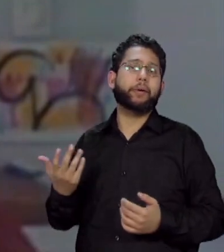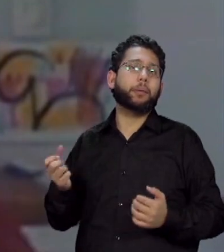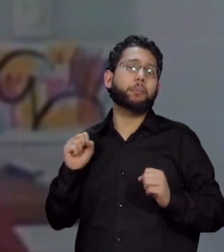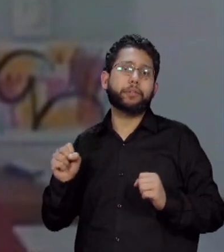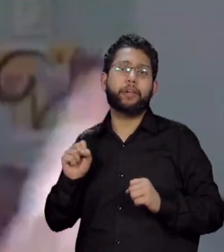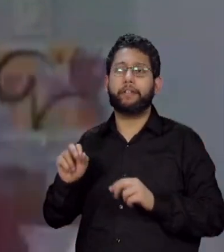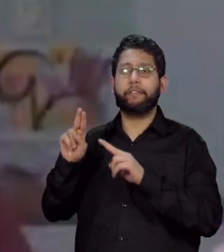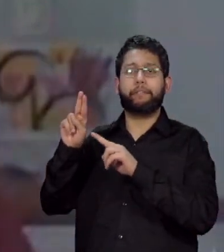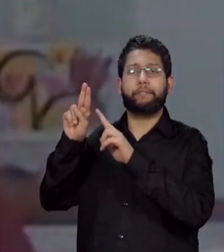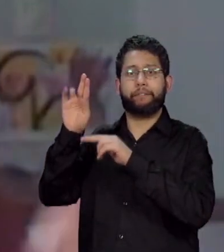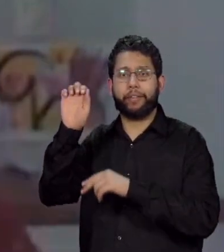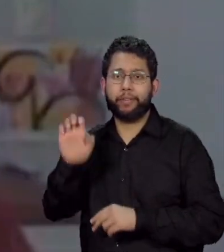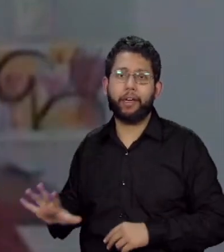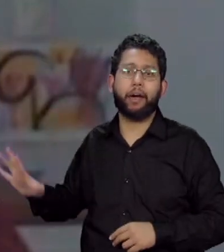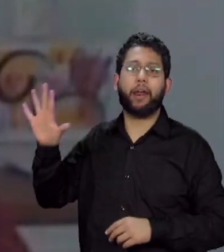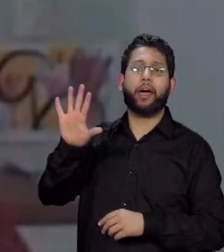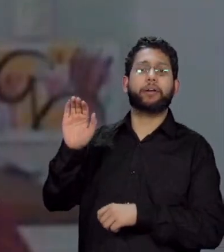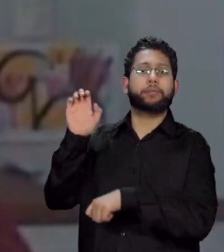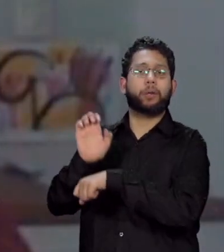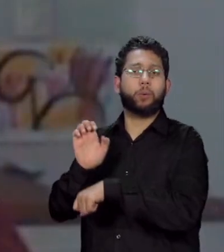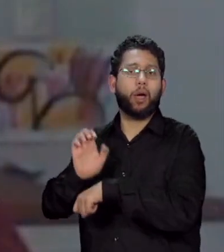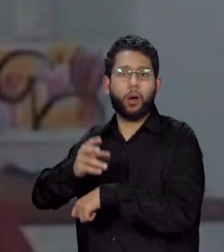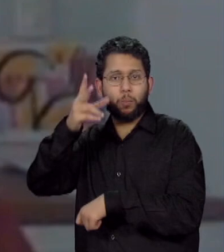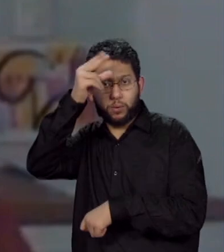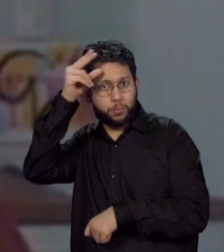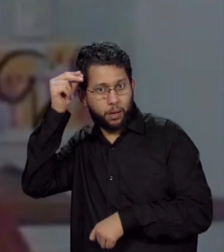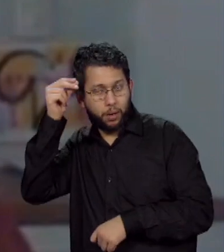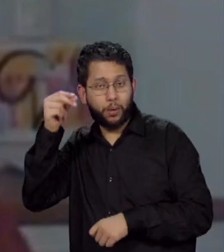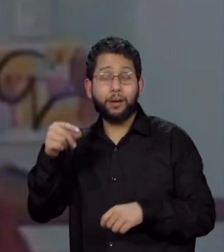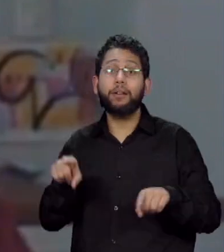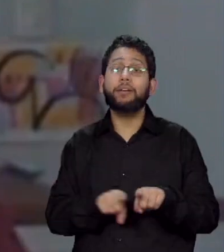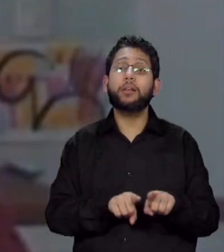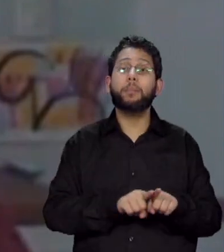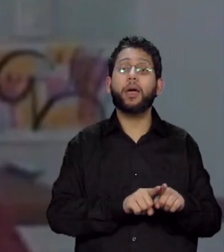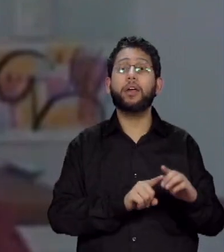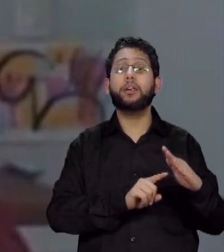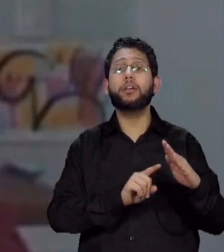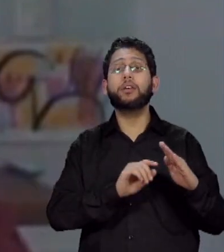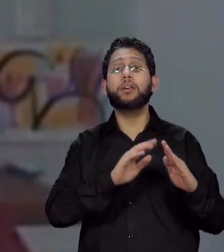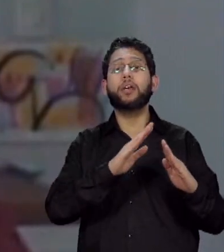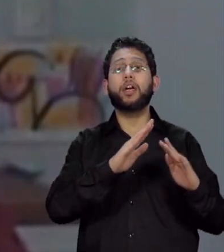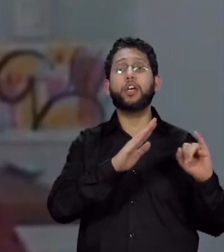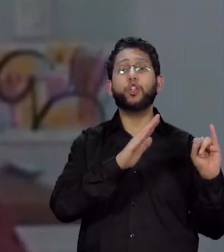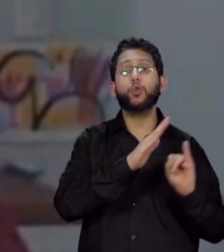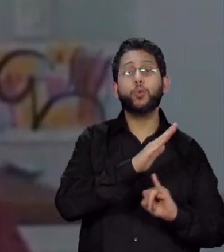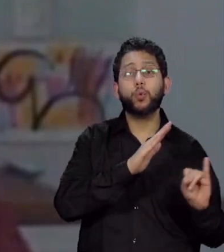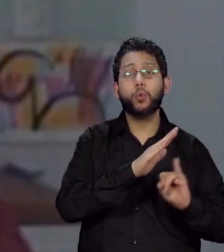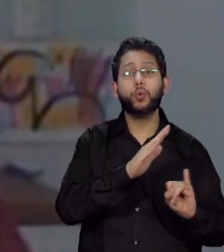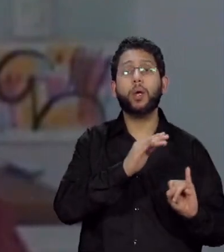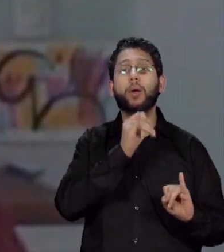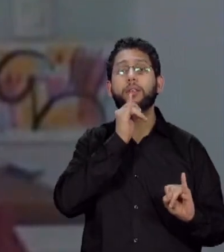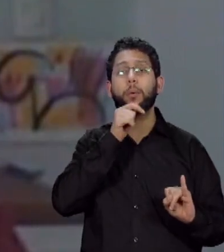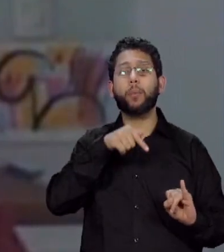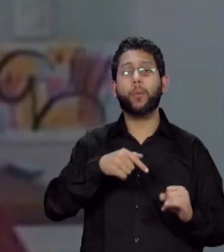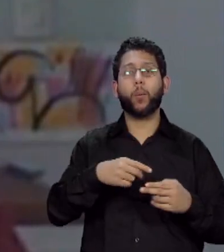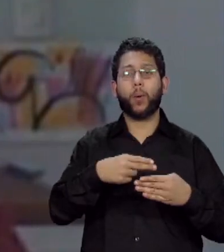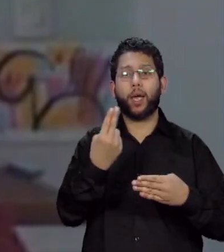ser federal ou estadual ou municipal, até instituições como o Instituto Querô,